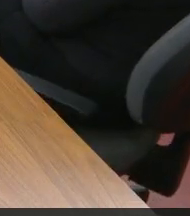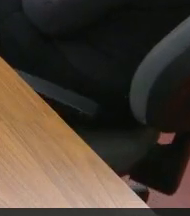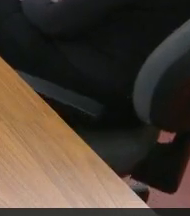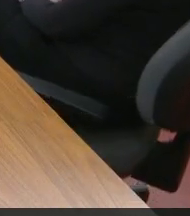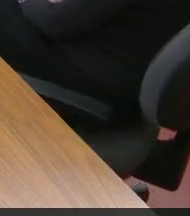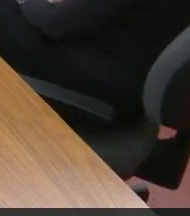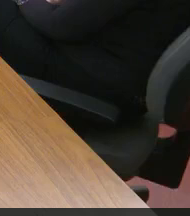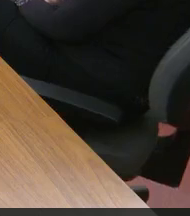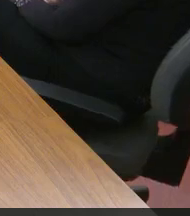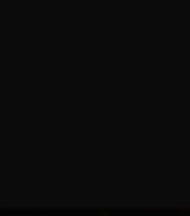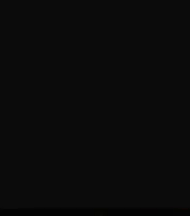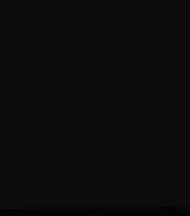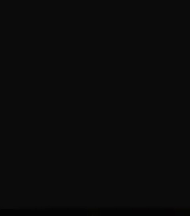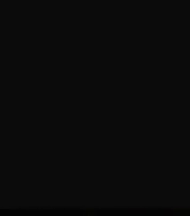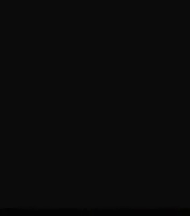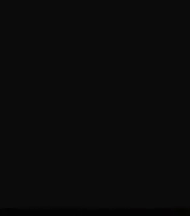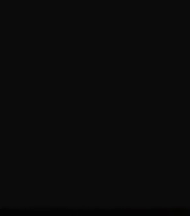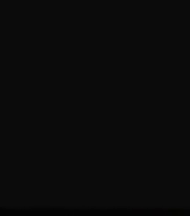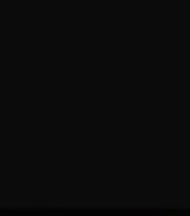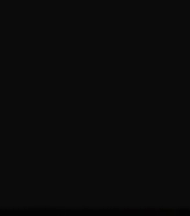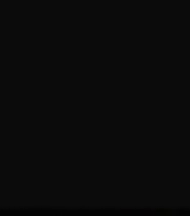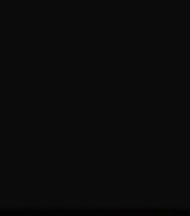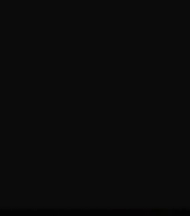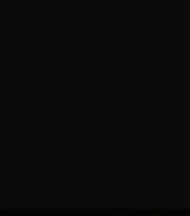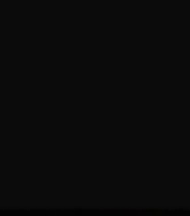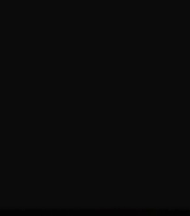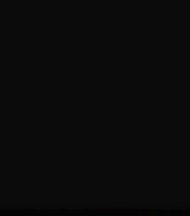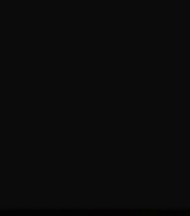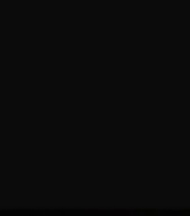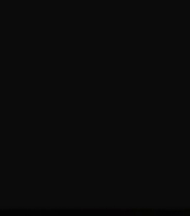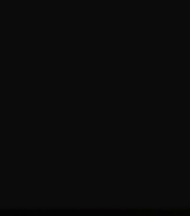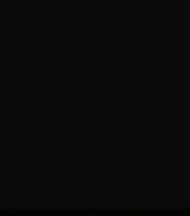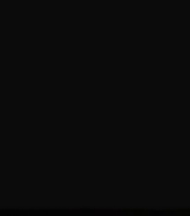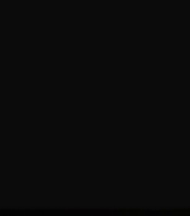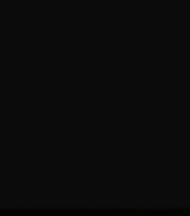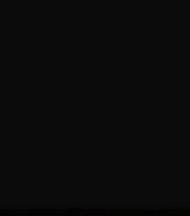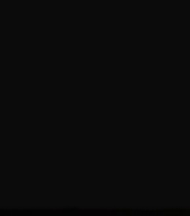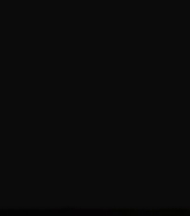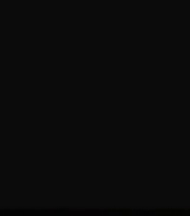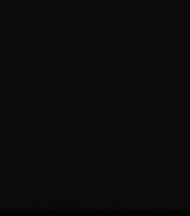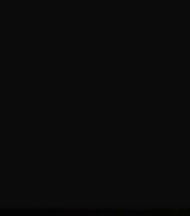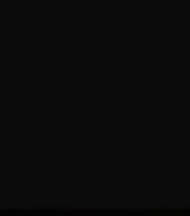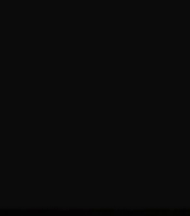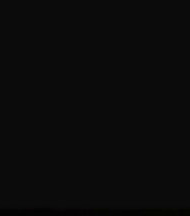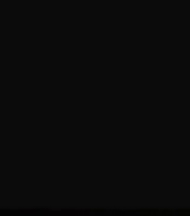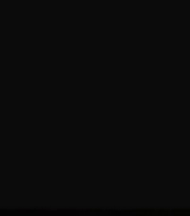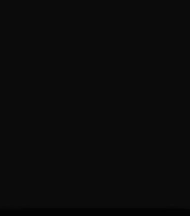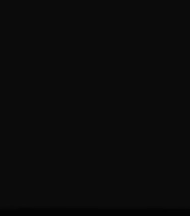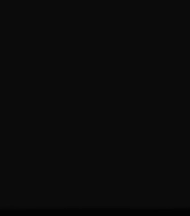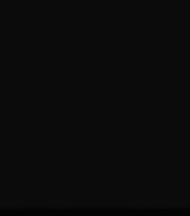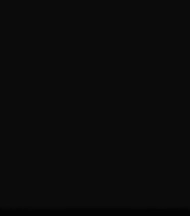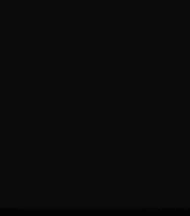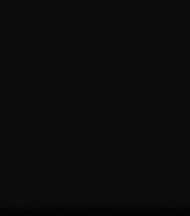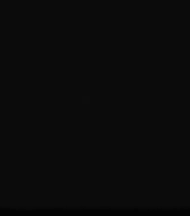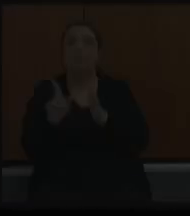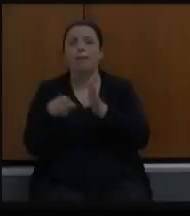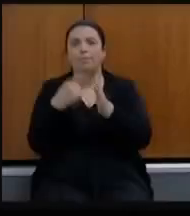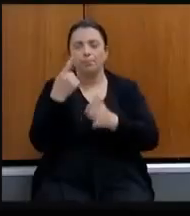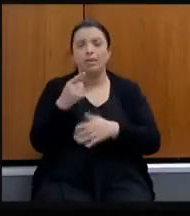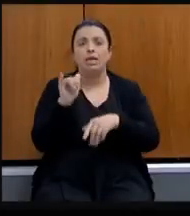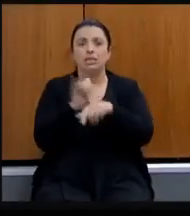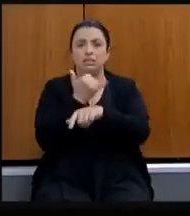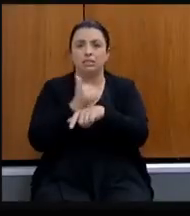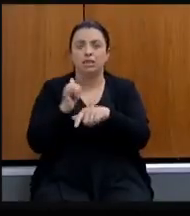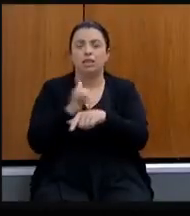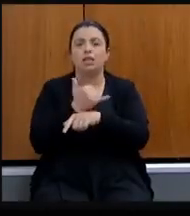de recuperação que construção social eu acho fundamental é o apoio à